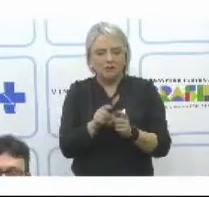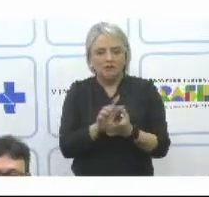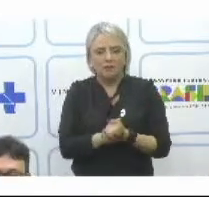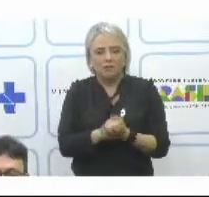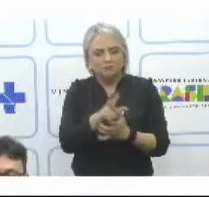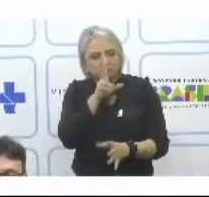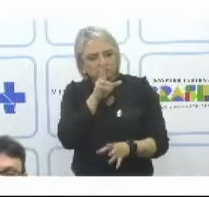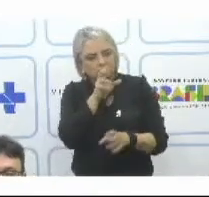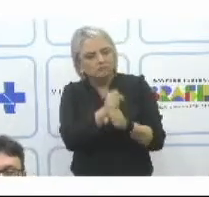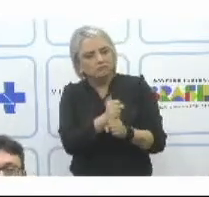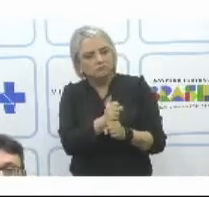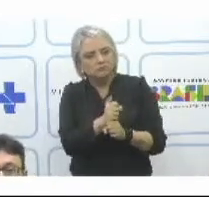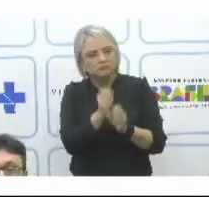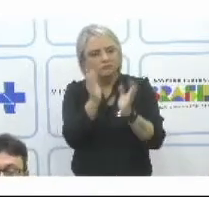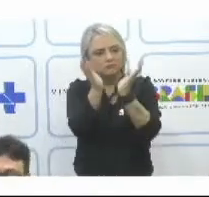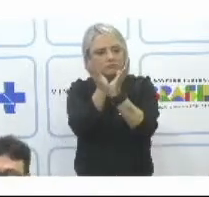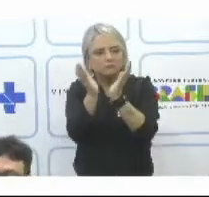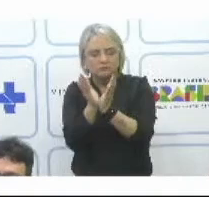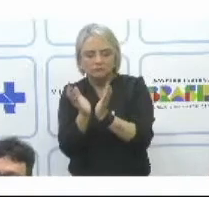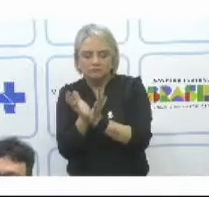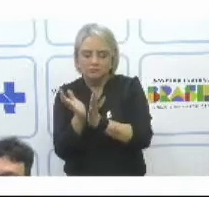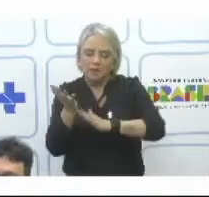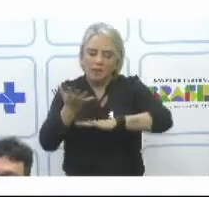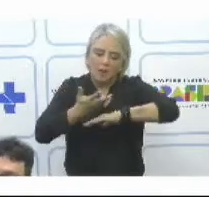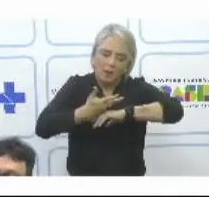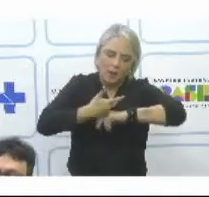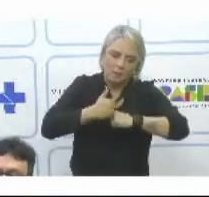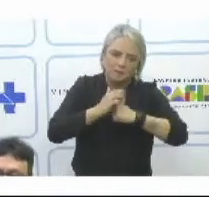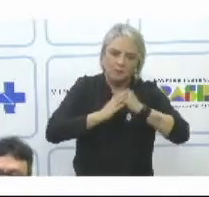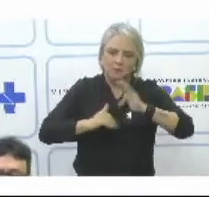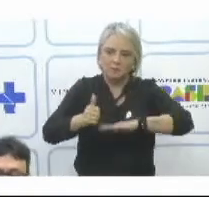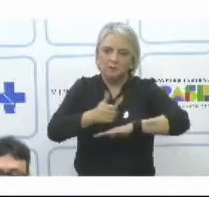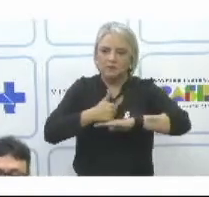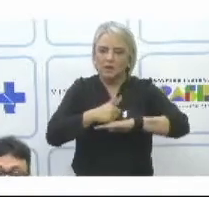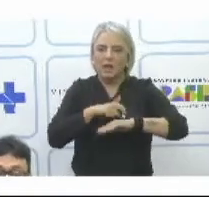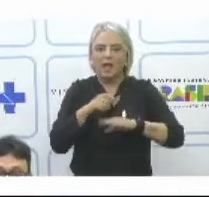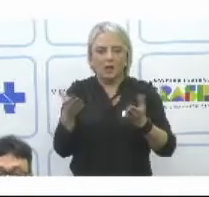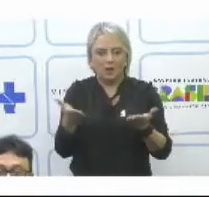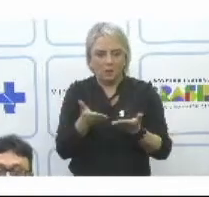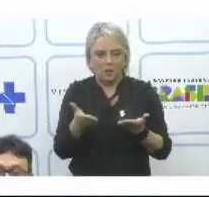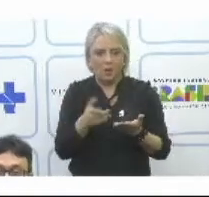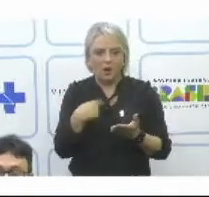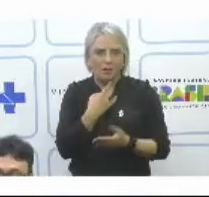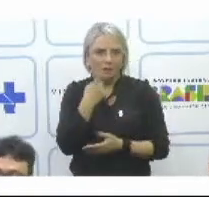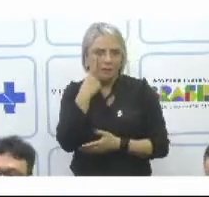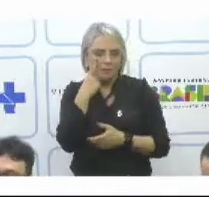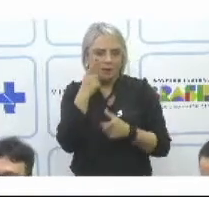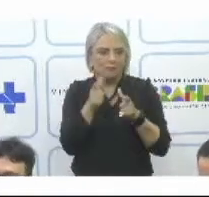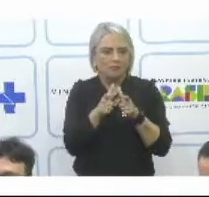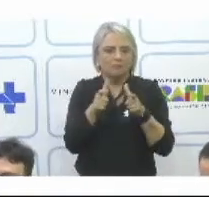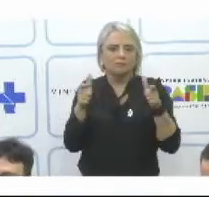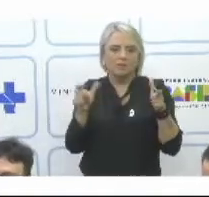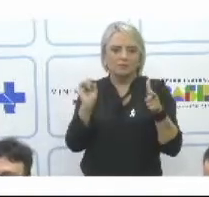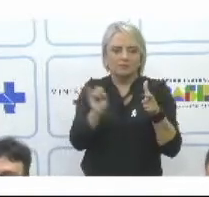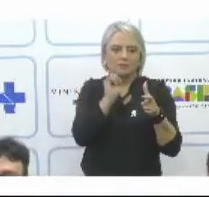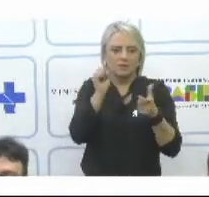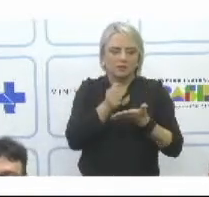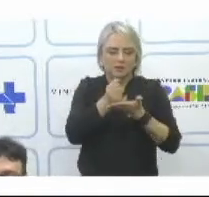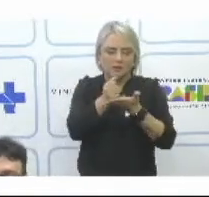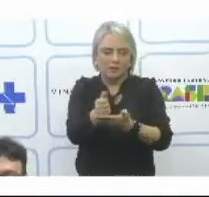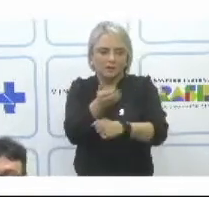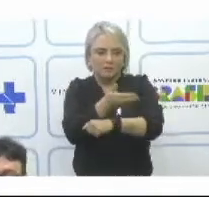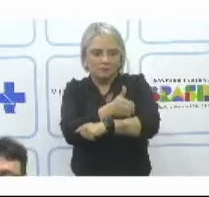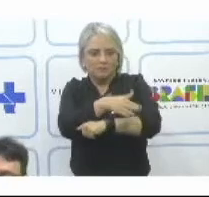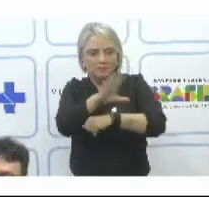o fortalecimento das equipes multiprofissionais agora, a gente prevê, né, uma ampliação importante da oferta das